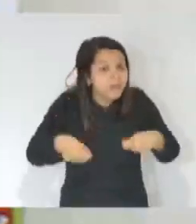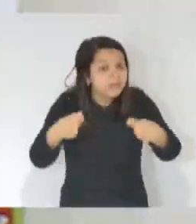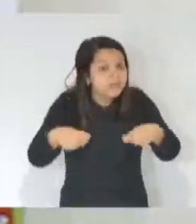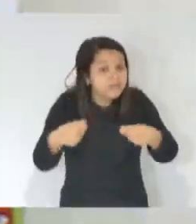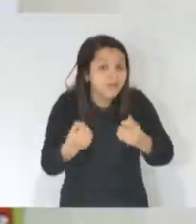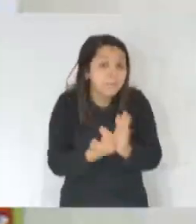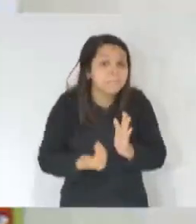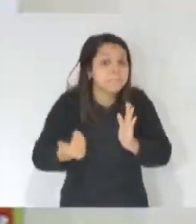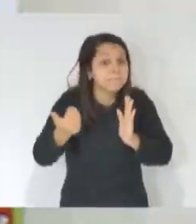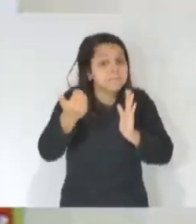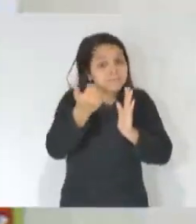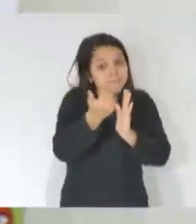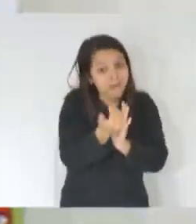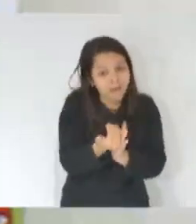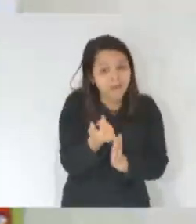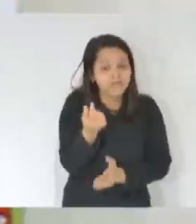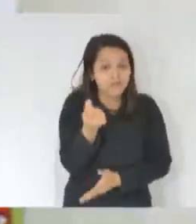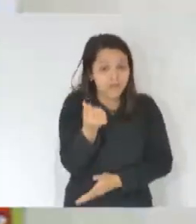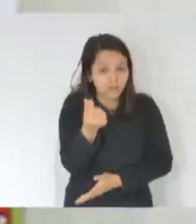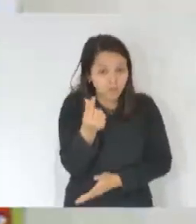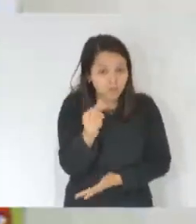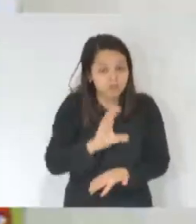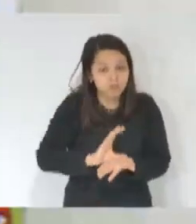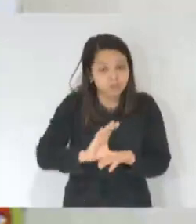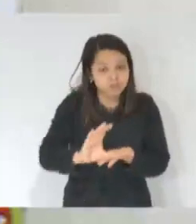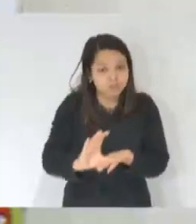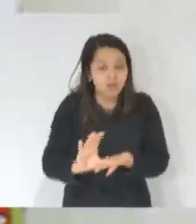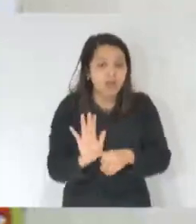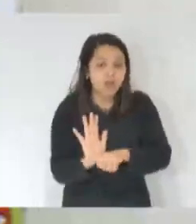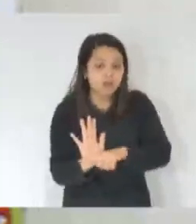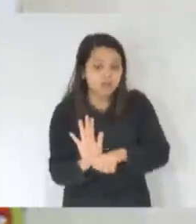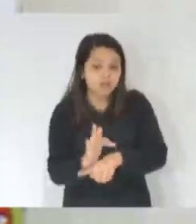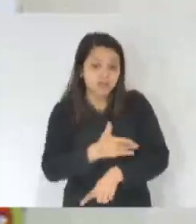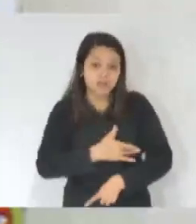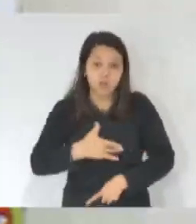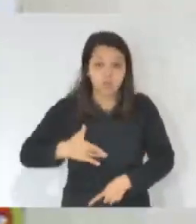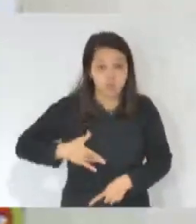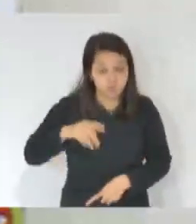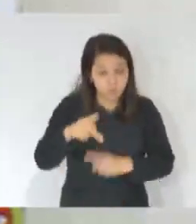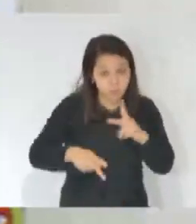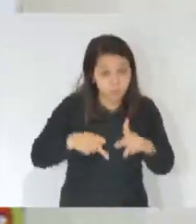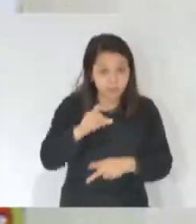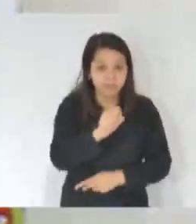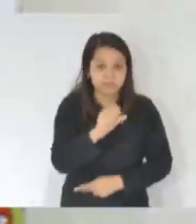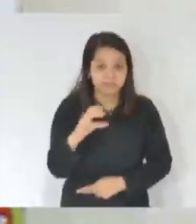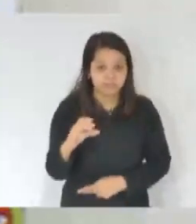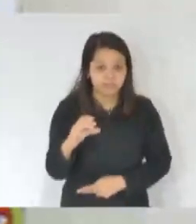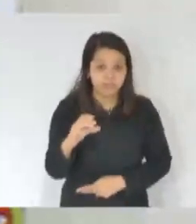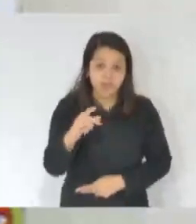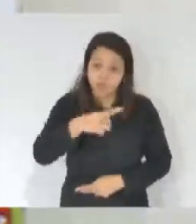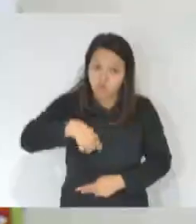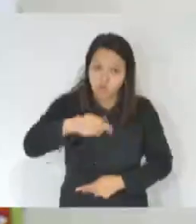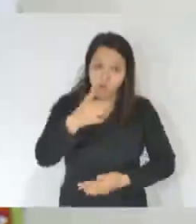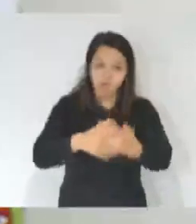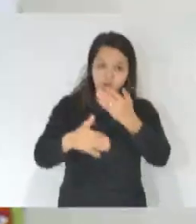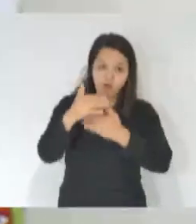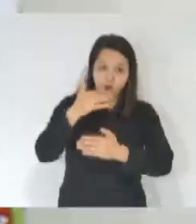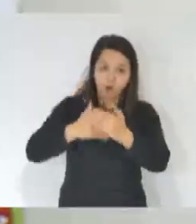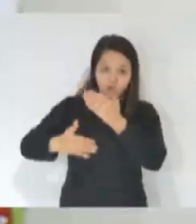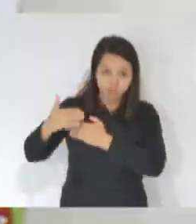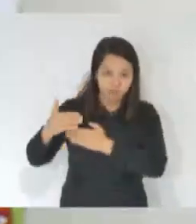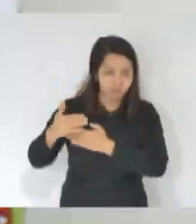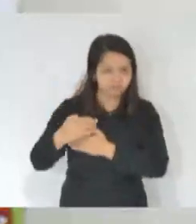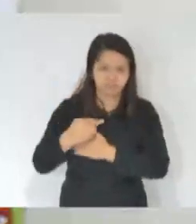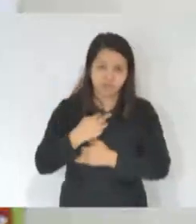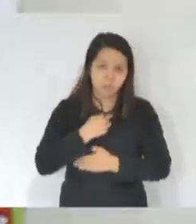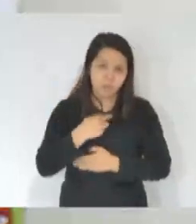para atender a questão da saúde do catarinense. Nós não podemos voltar para trás, não podemos aceitar. Santa